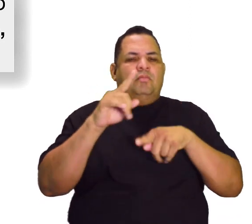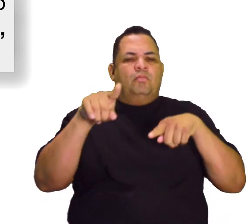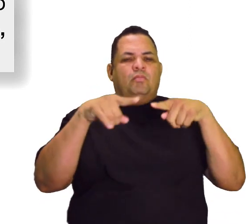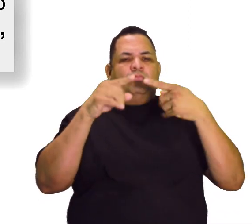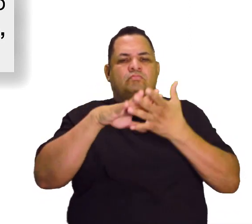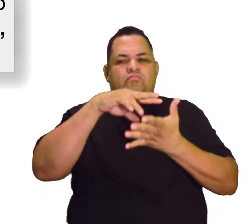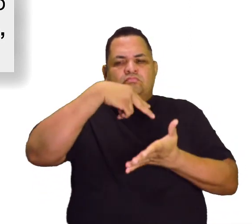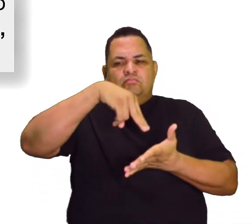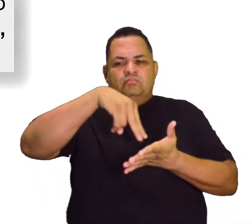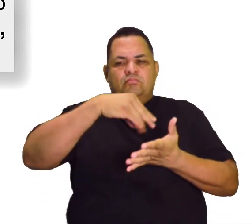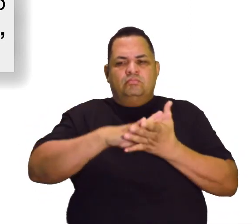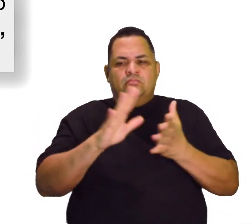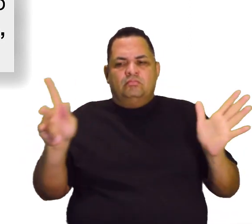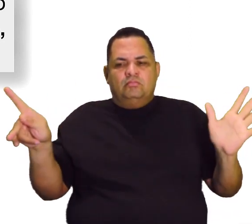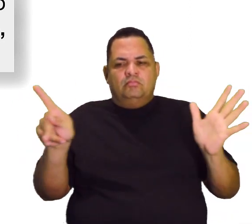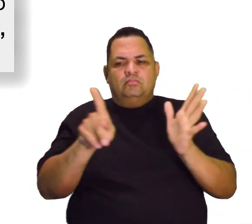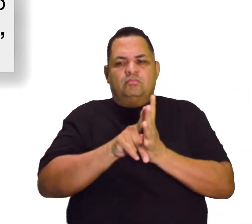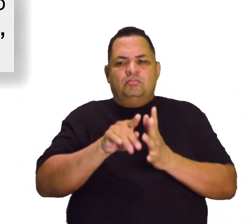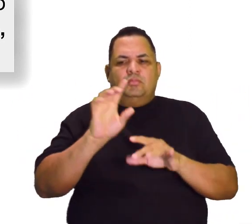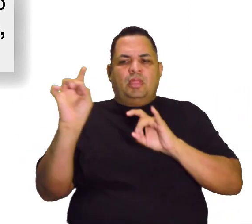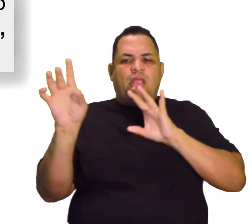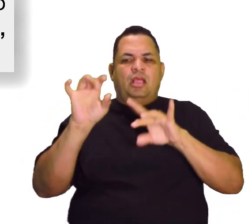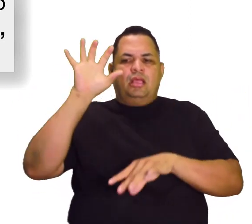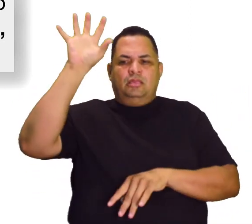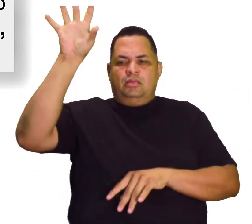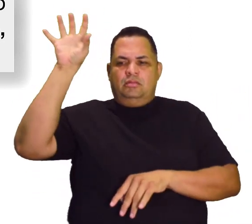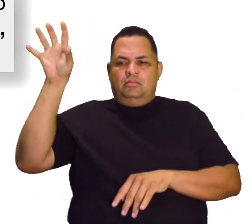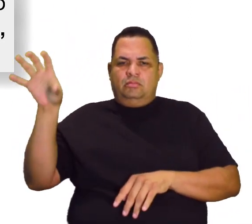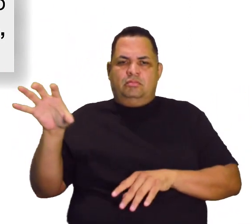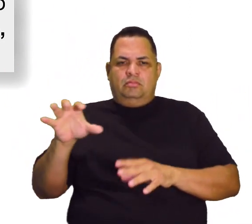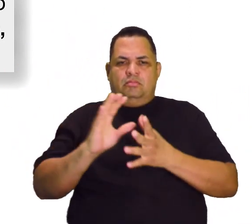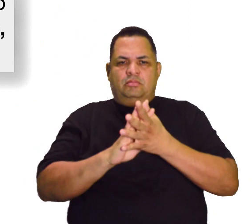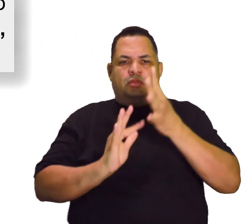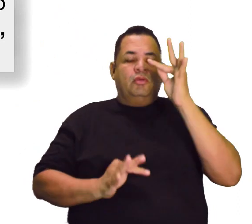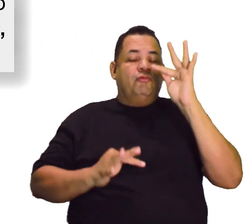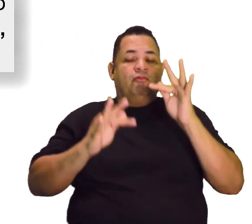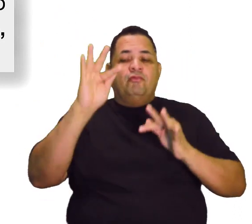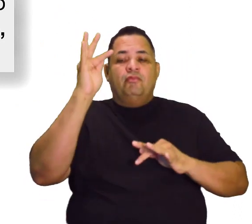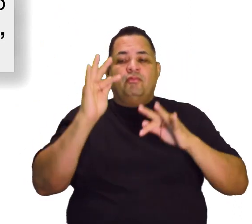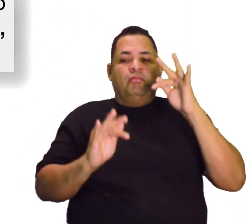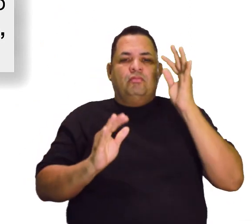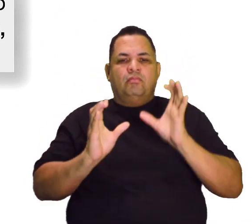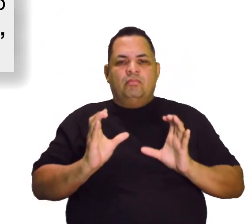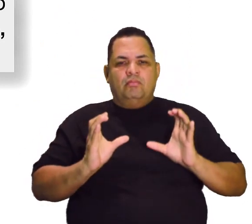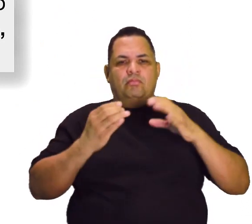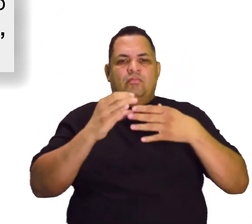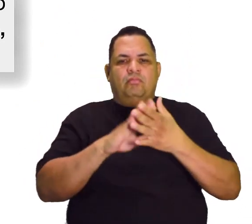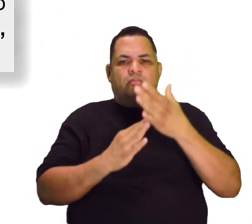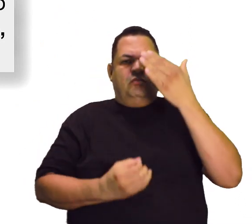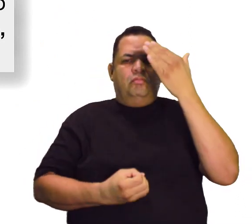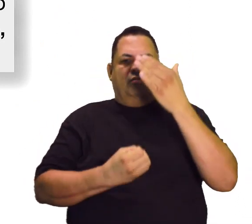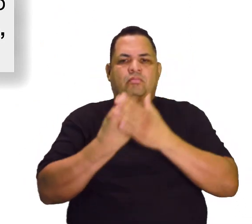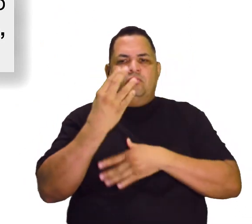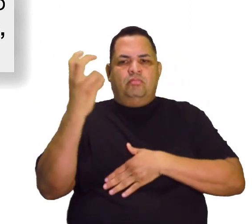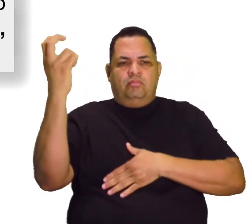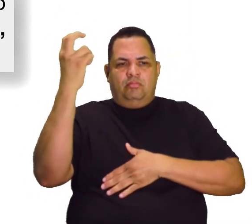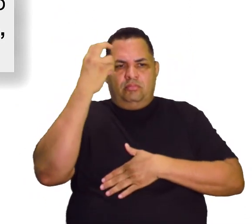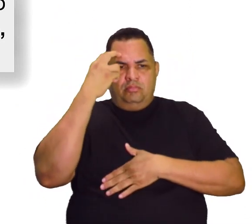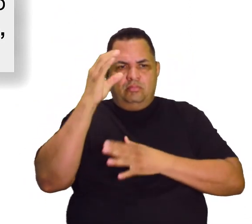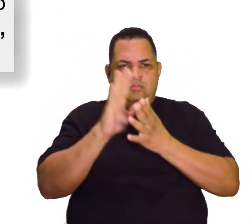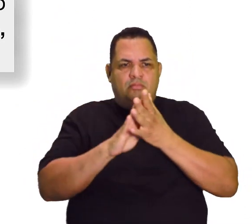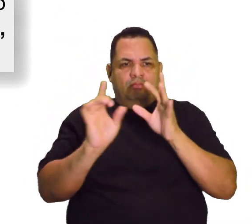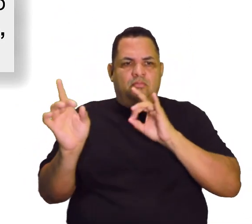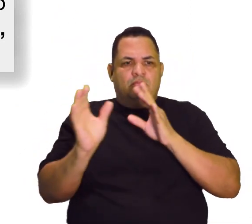dança, específica daquela região. Então, nós chamamos de folclore, que é o conjunto das criações